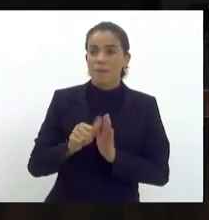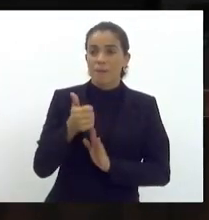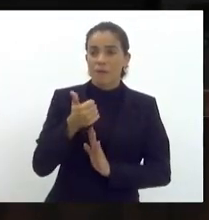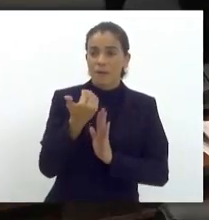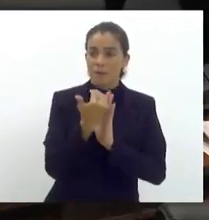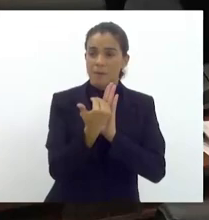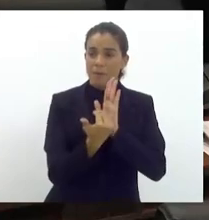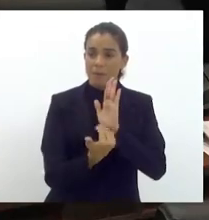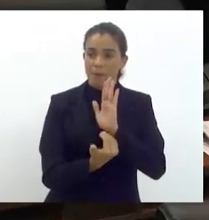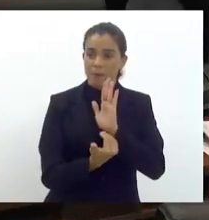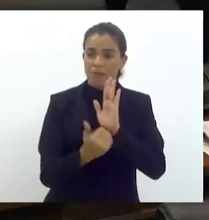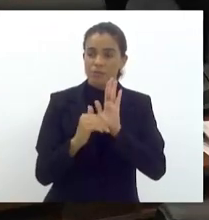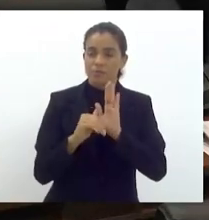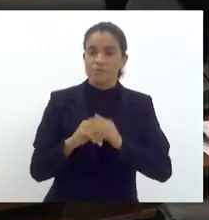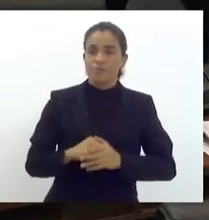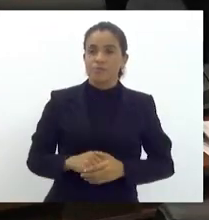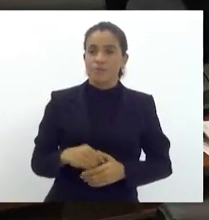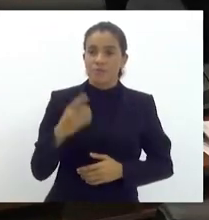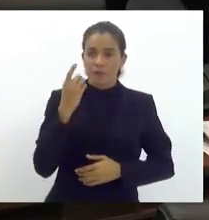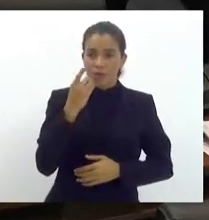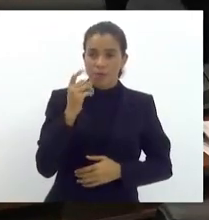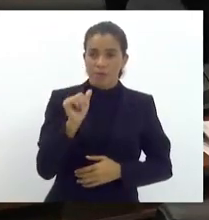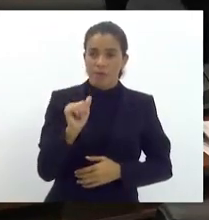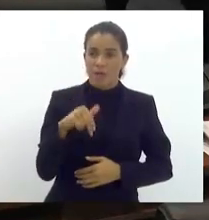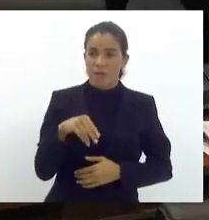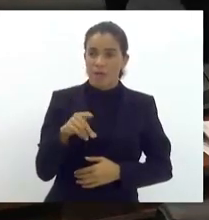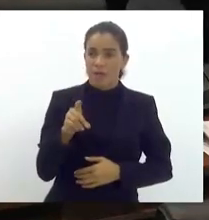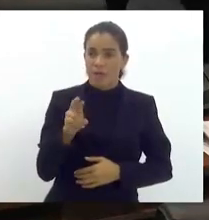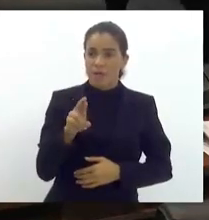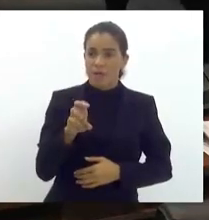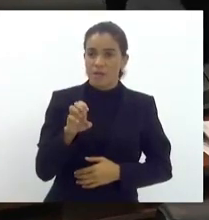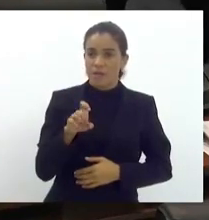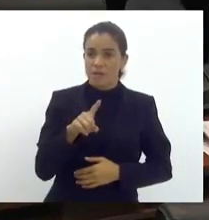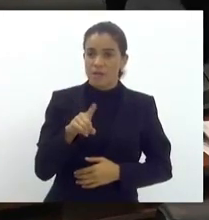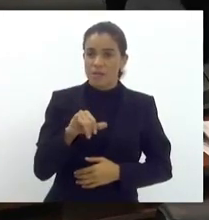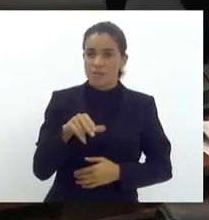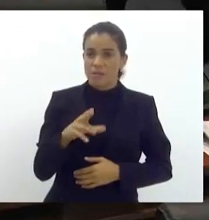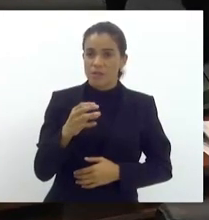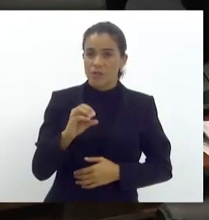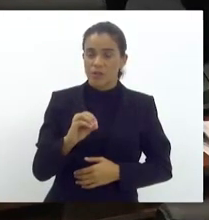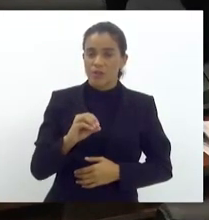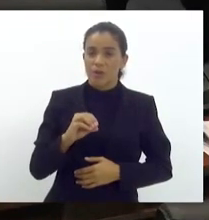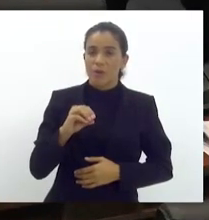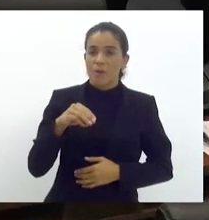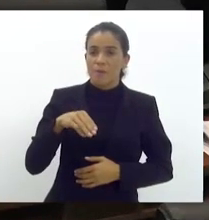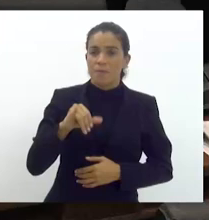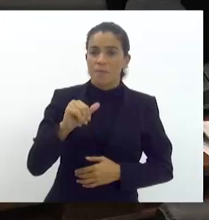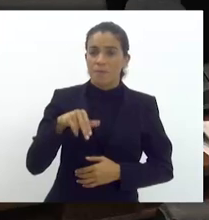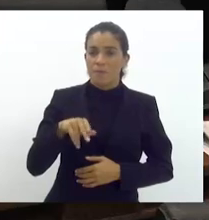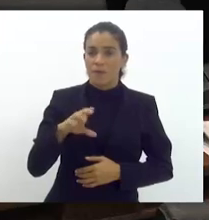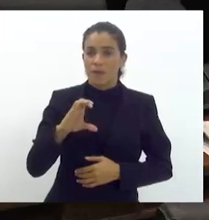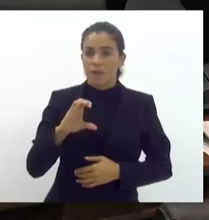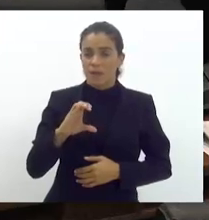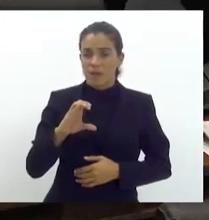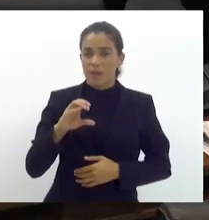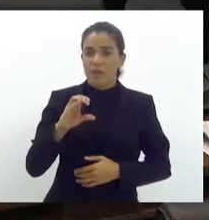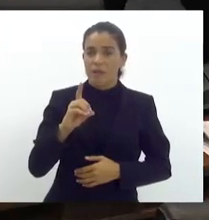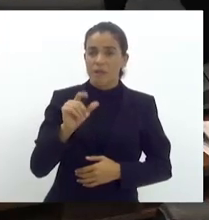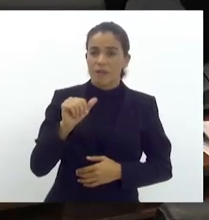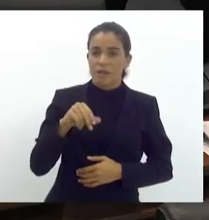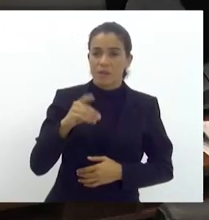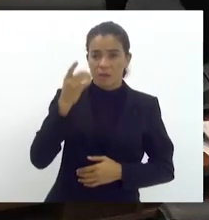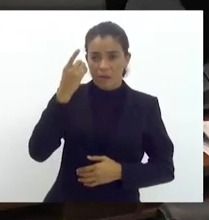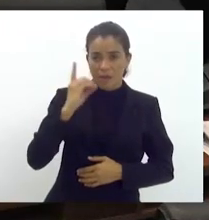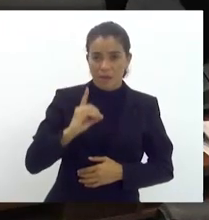primeira chamada Deputado Andrezinho Ceciliano deputado Carlos minc deputada Dani